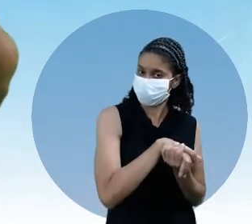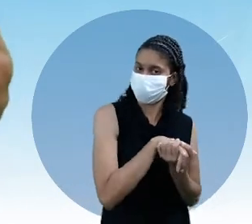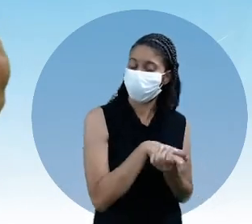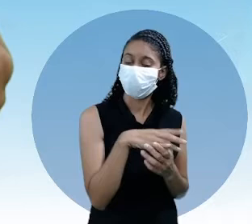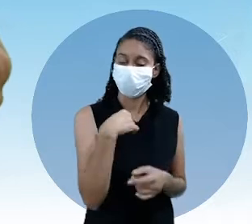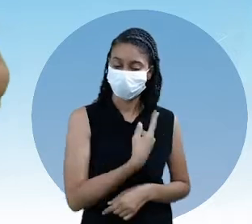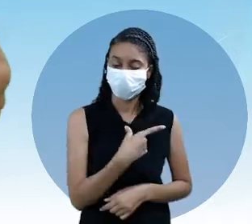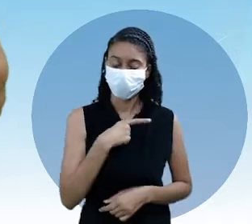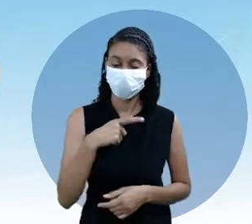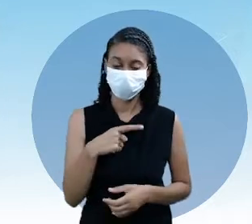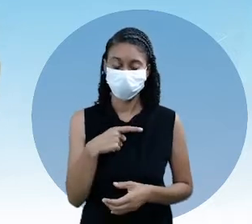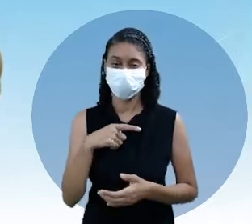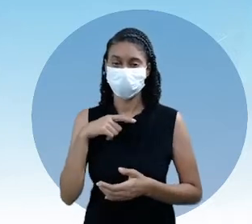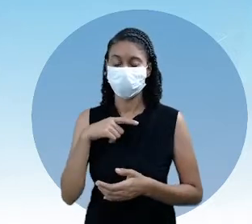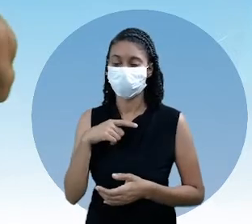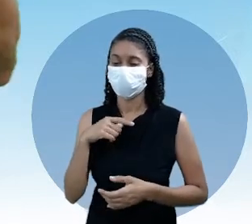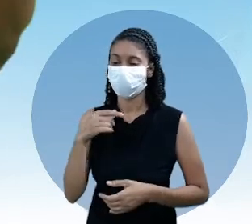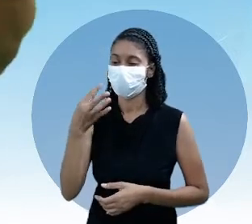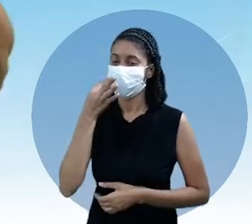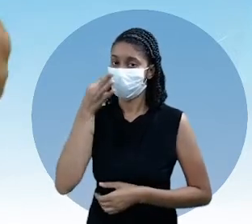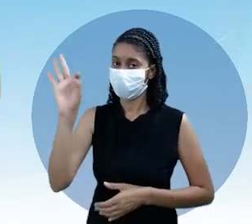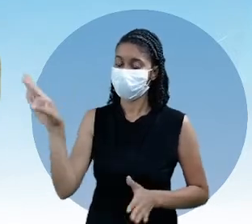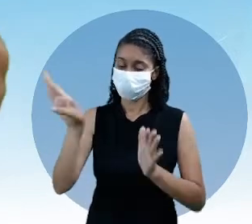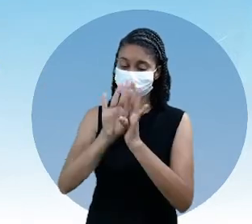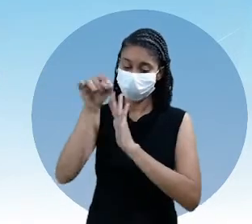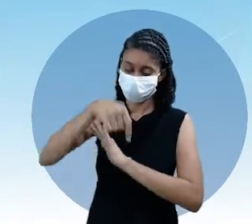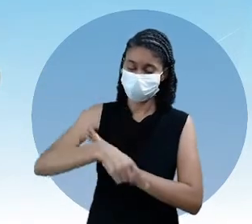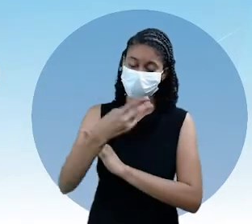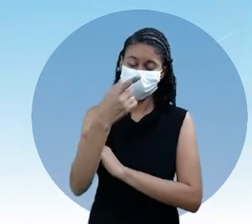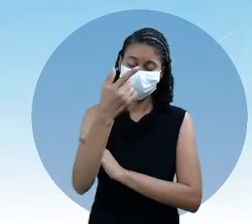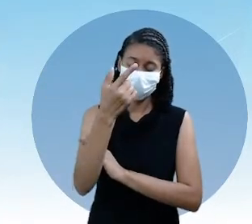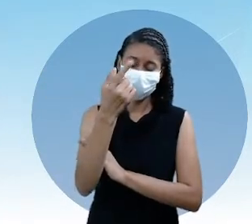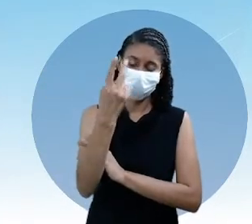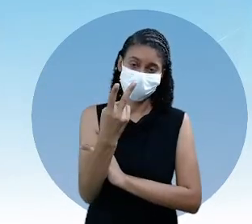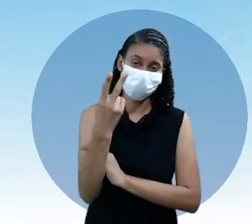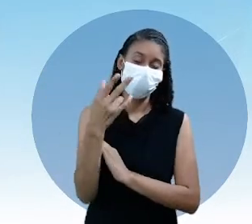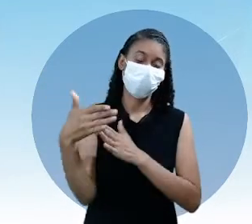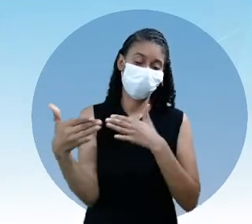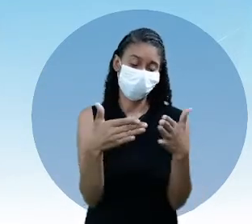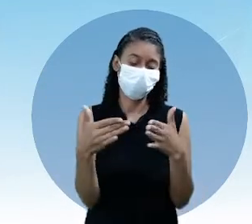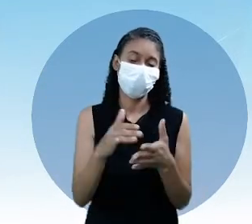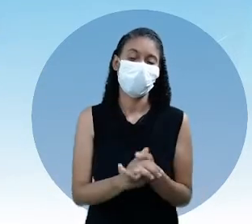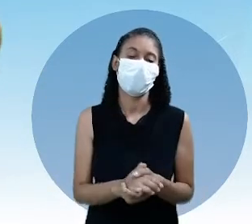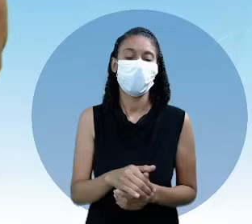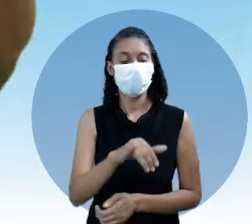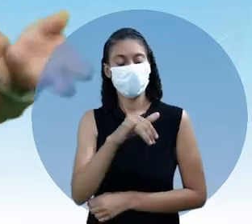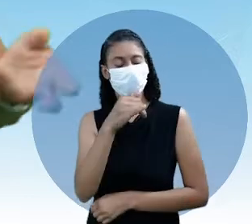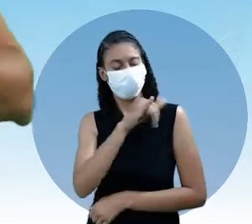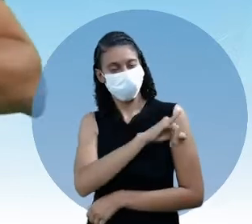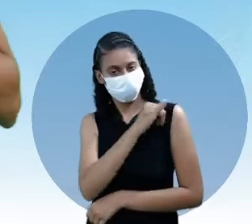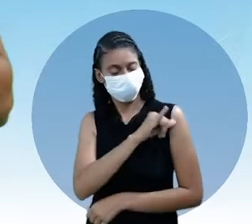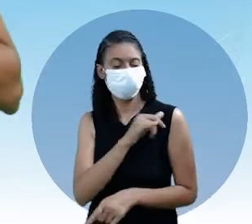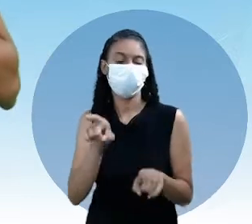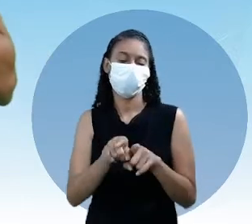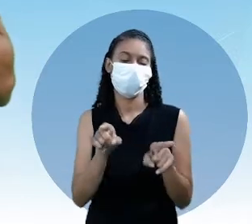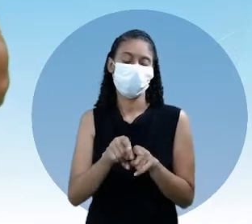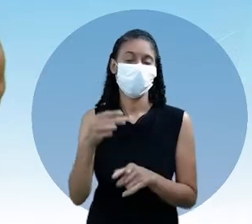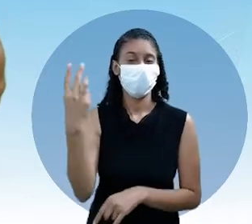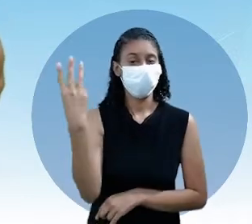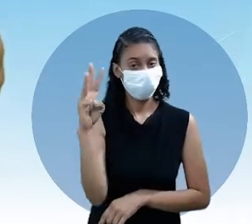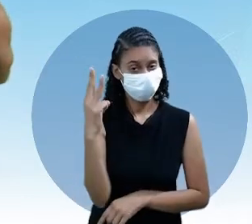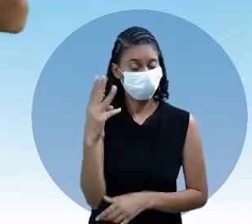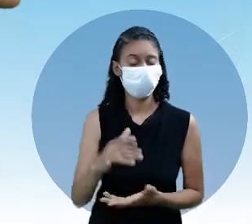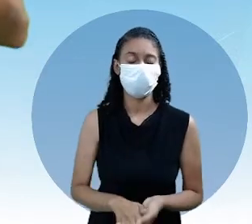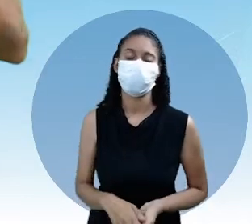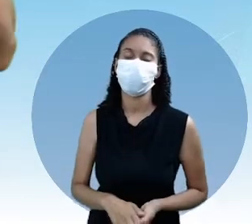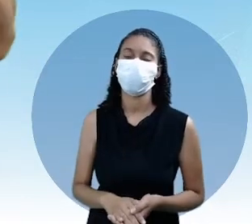nós tivemos a presença francesa em dois momentos na nossa história, né, uma no Rio de Janeiro, outra no Maranhão, vamos ter também